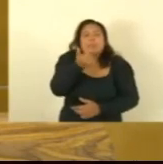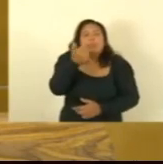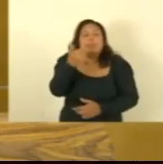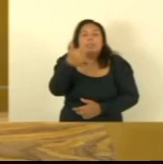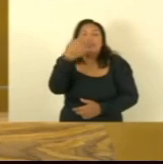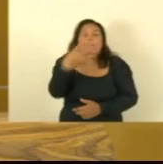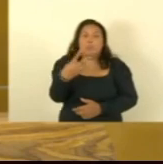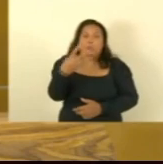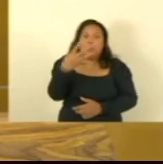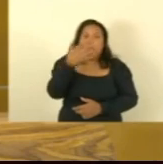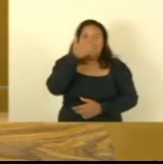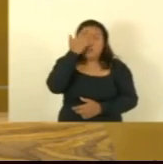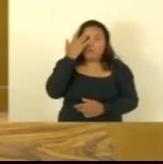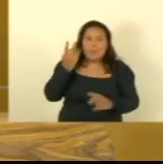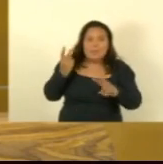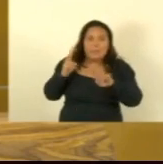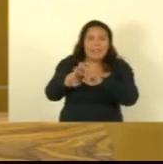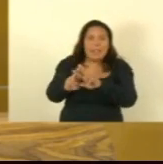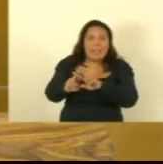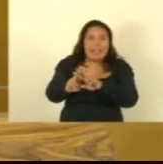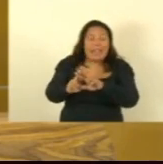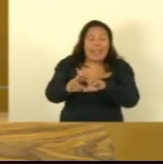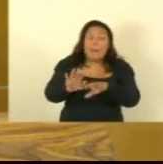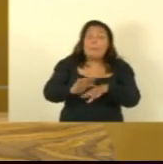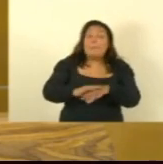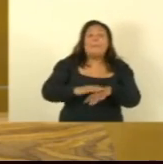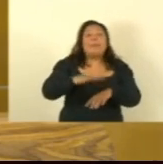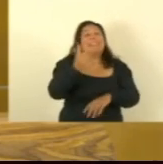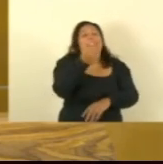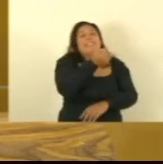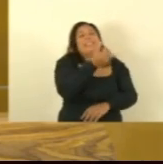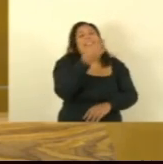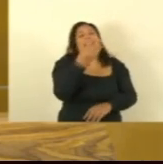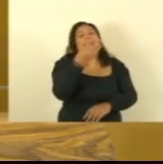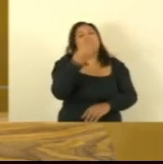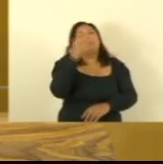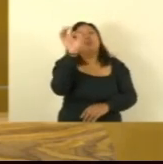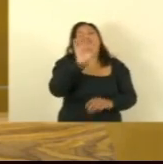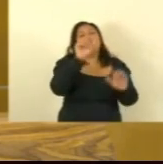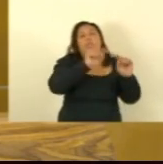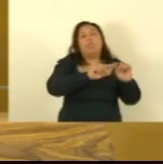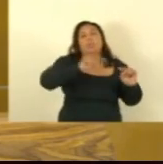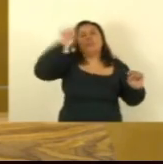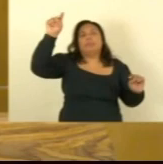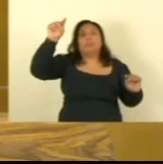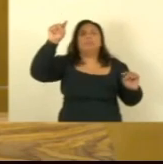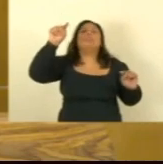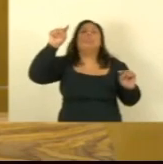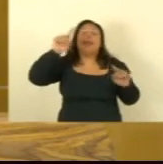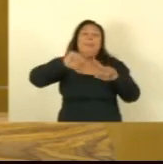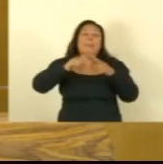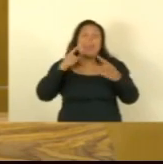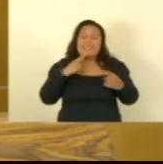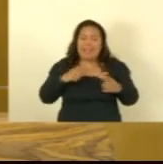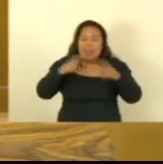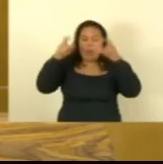22.614 presos. É um aumento de 62%, mas nós temos presídios com mais de